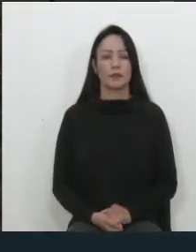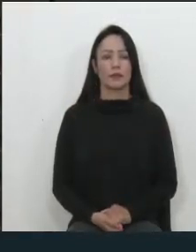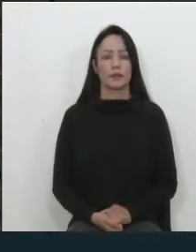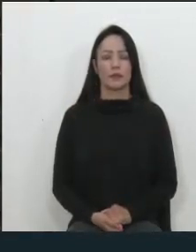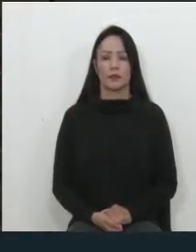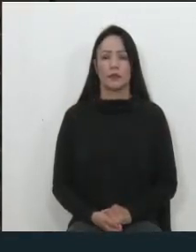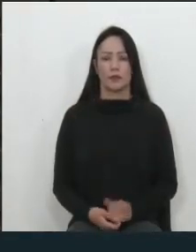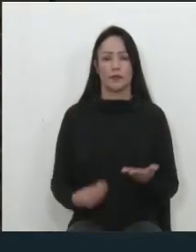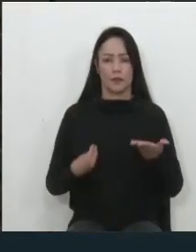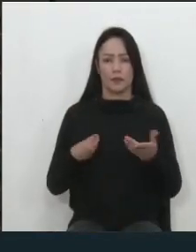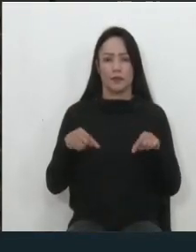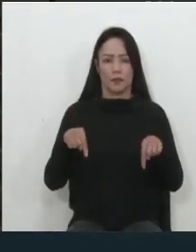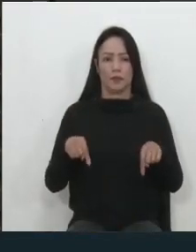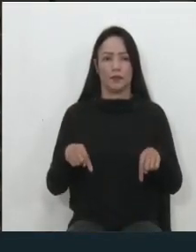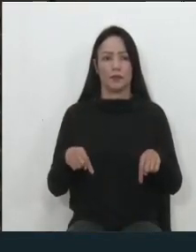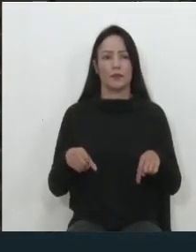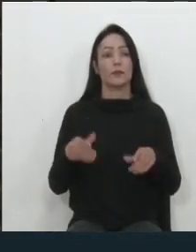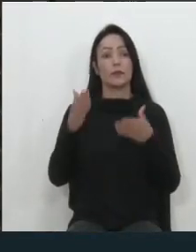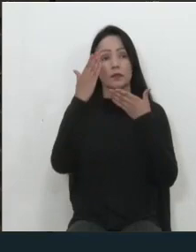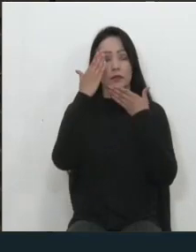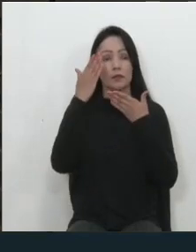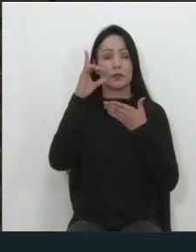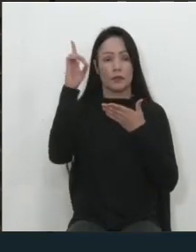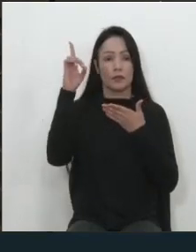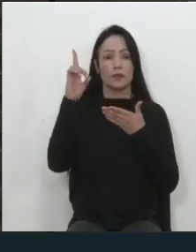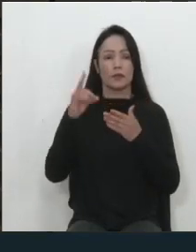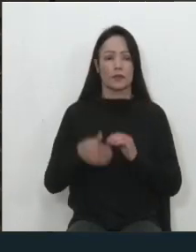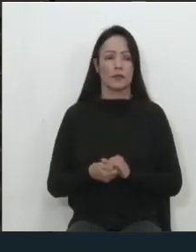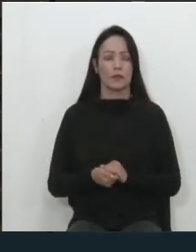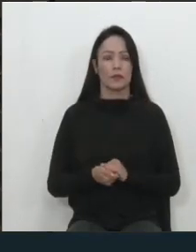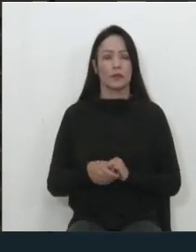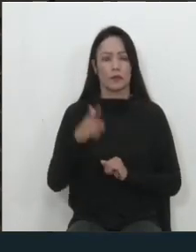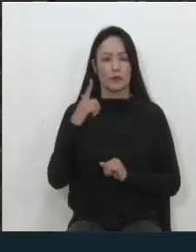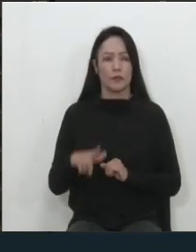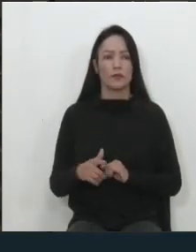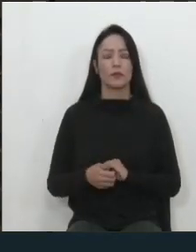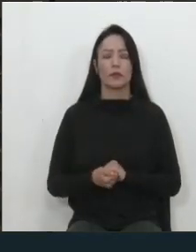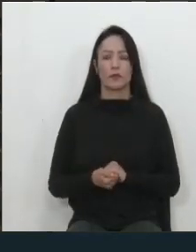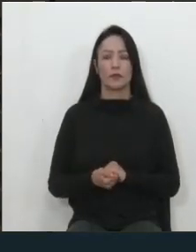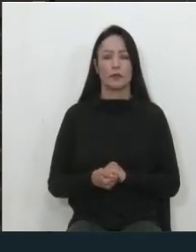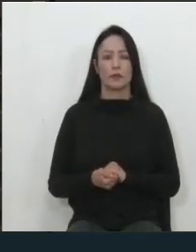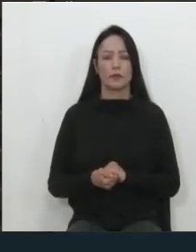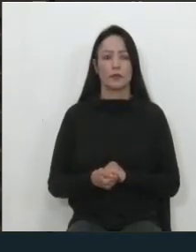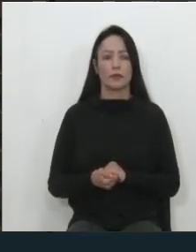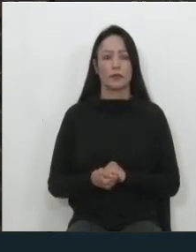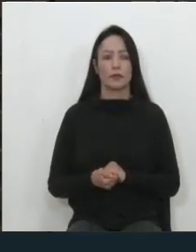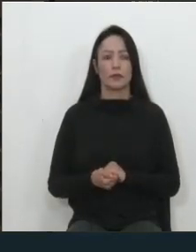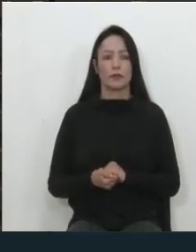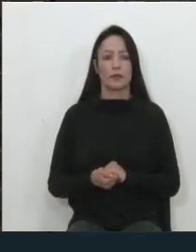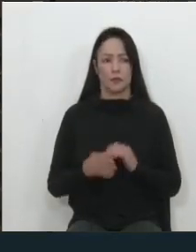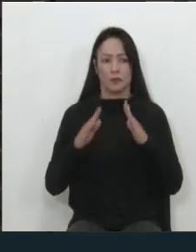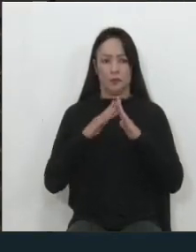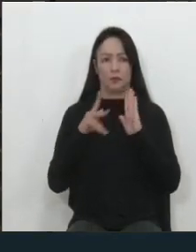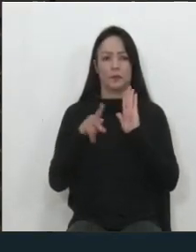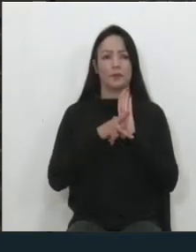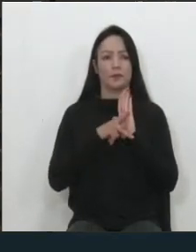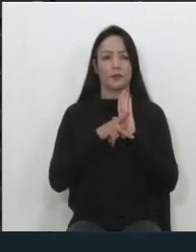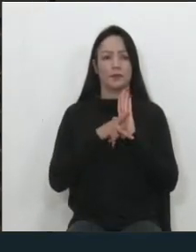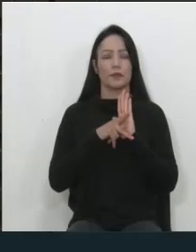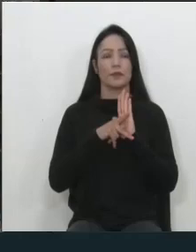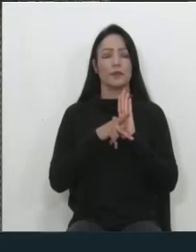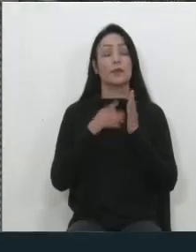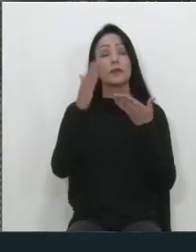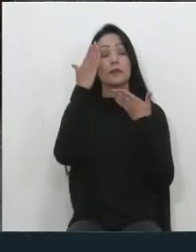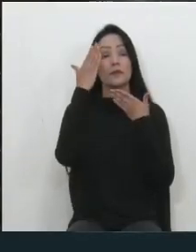casa. Quero agradecer a Deus por estar aqui mais uma vez nessa casa. E também quero